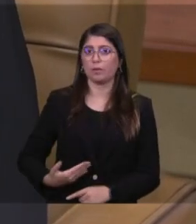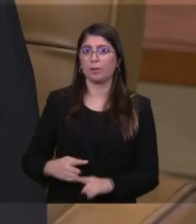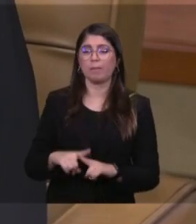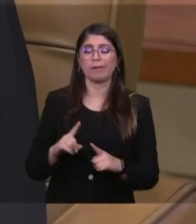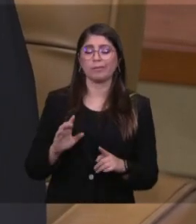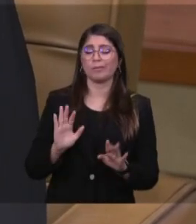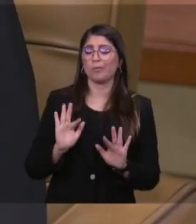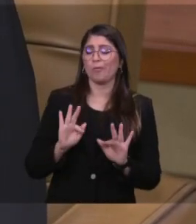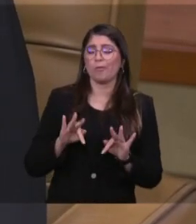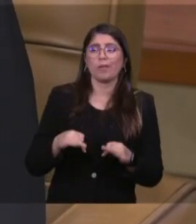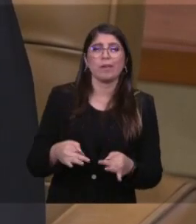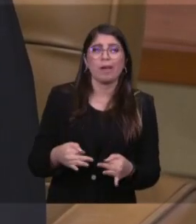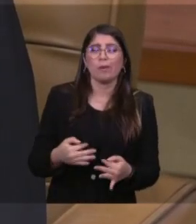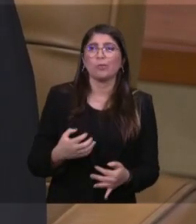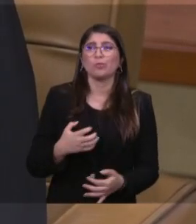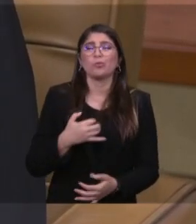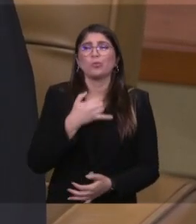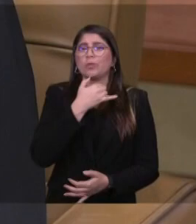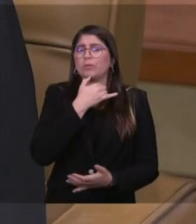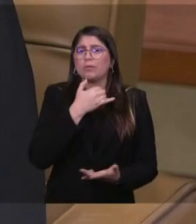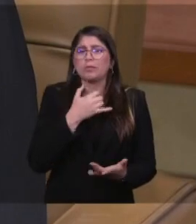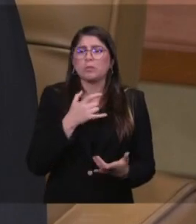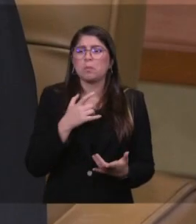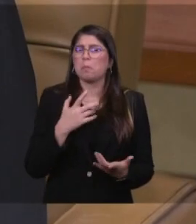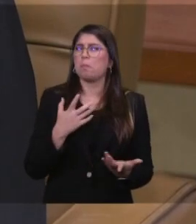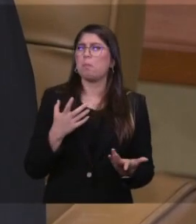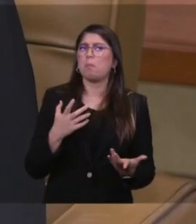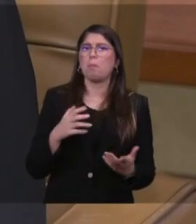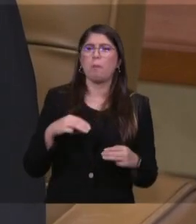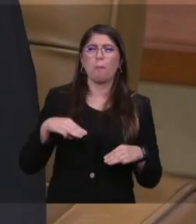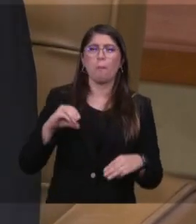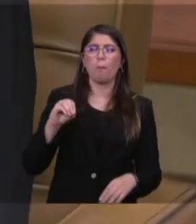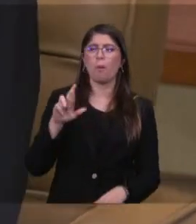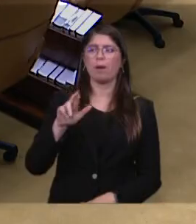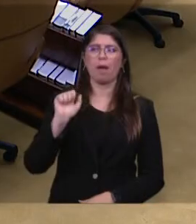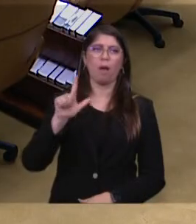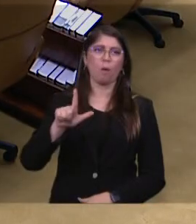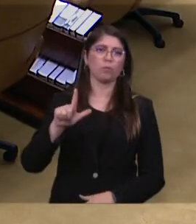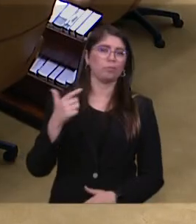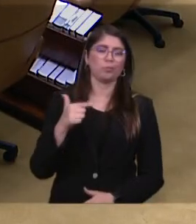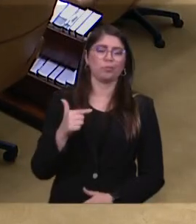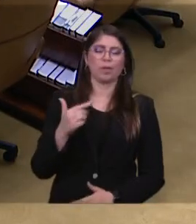Na imagem, o ministro fala segurando um inequívocos pigmeus morais. Muito obrigado.